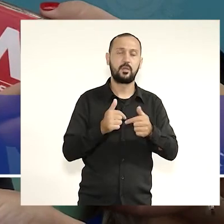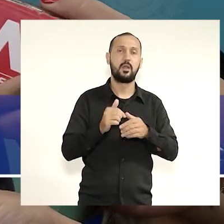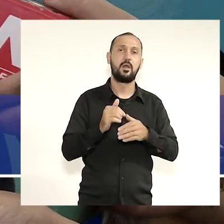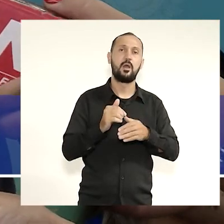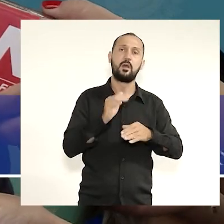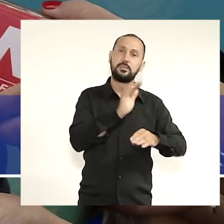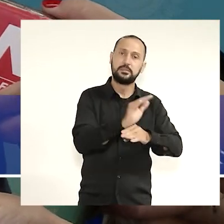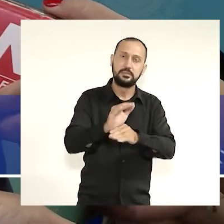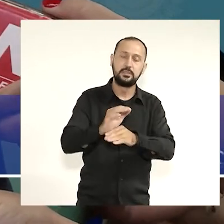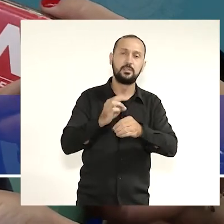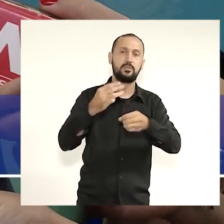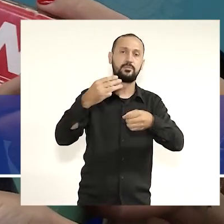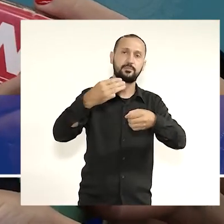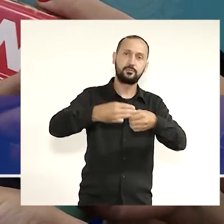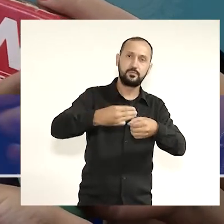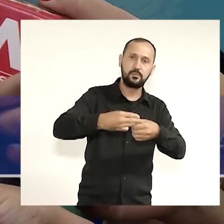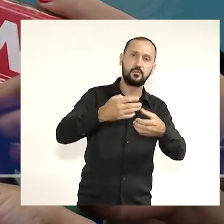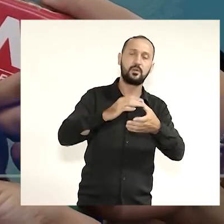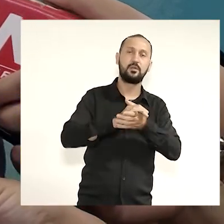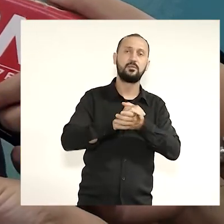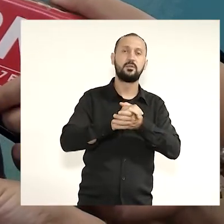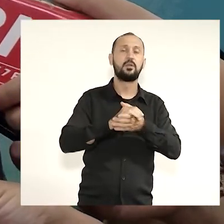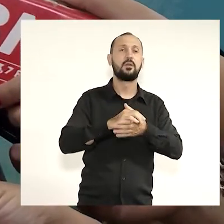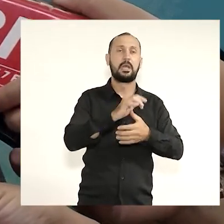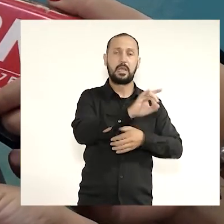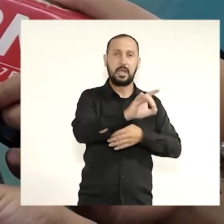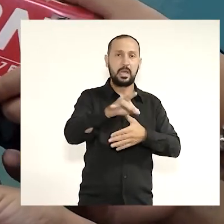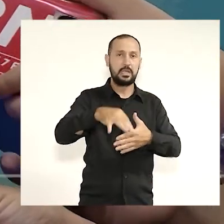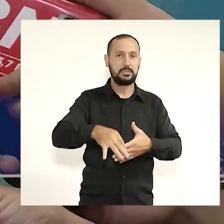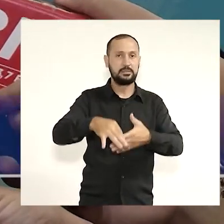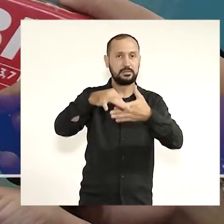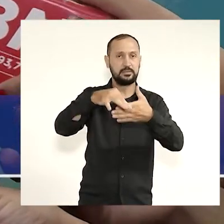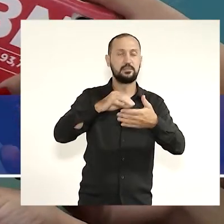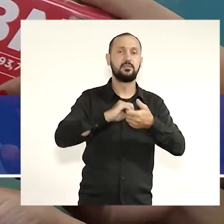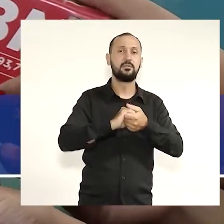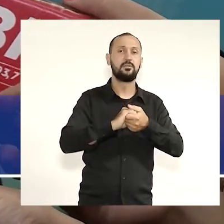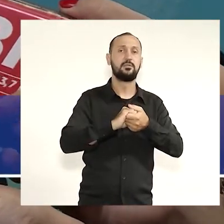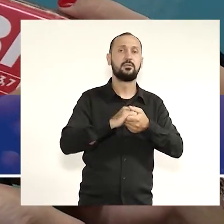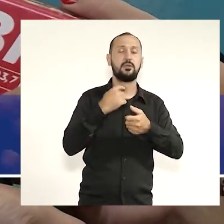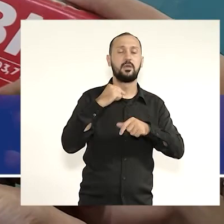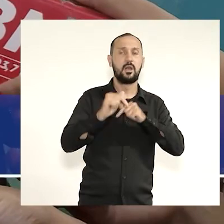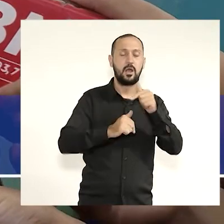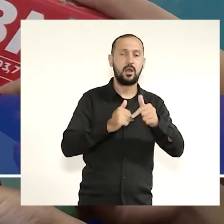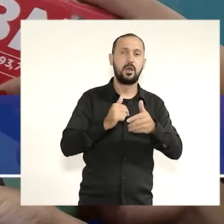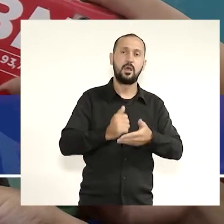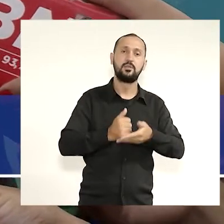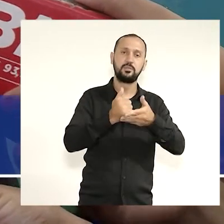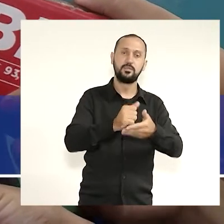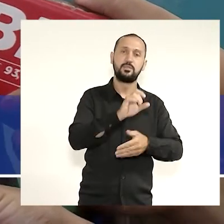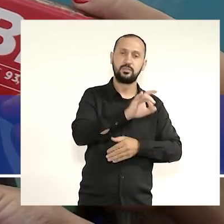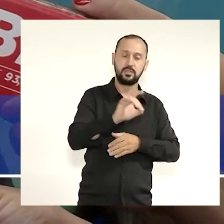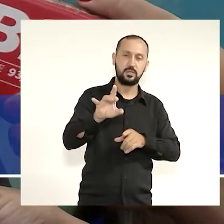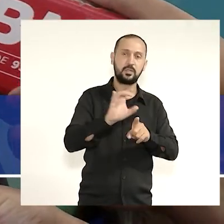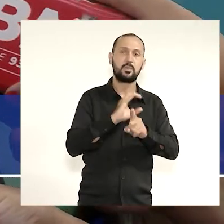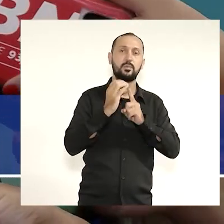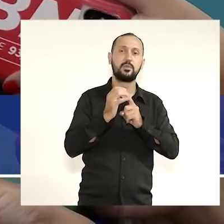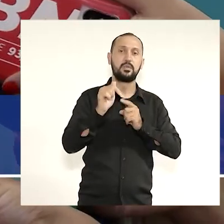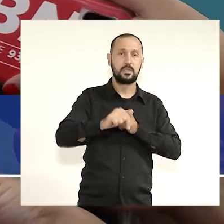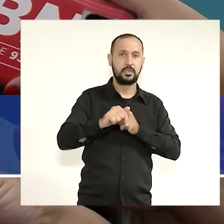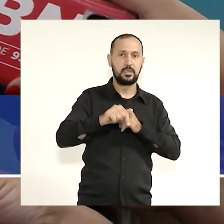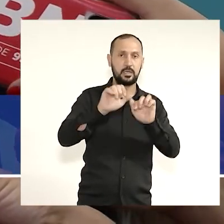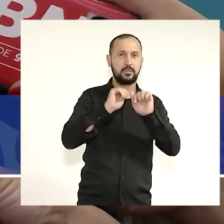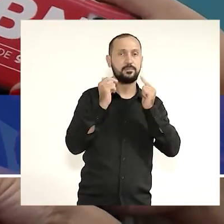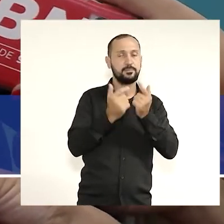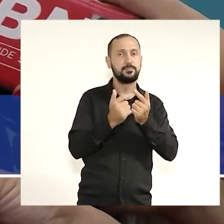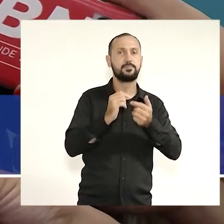de atendimento aos municípios, às lideranças de cada município, aos pleitos de cada comunidade. E aqui